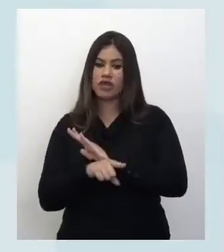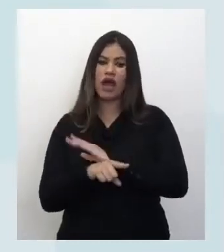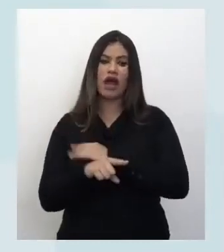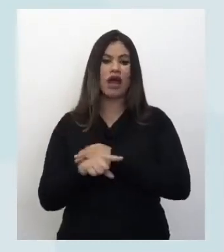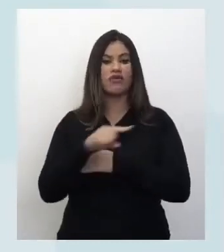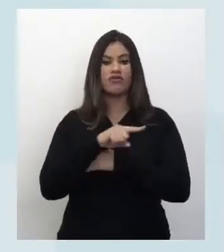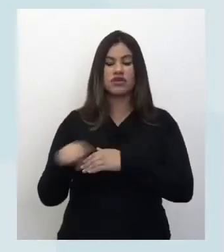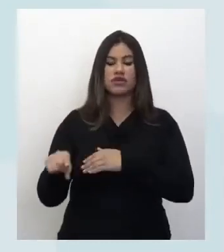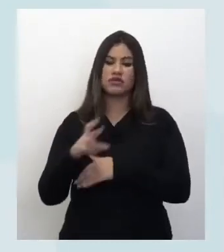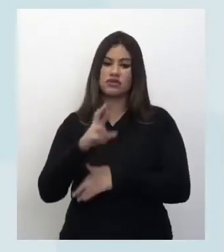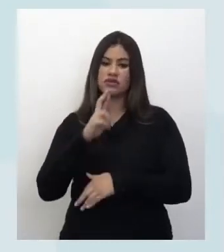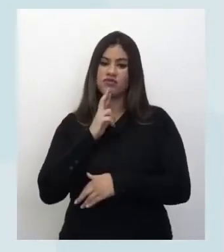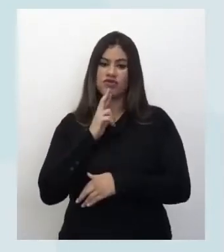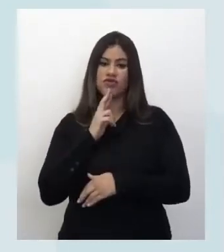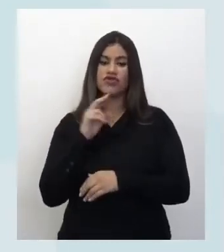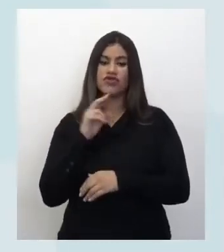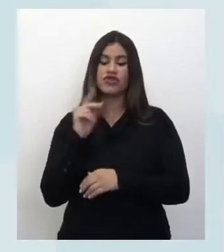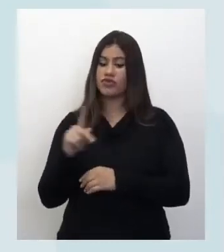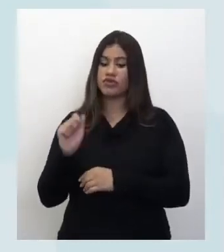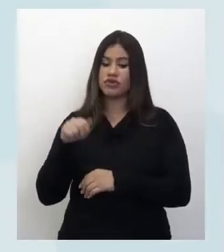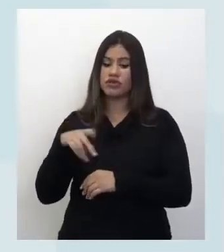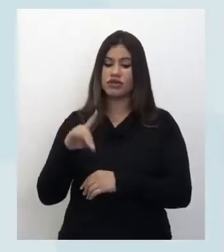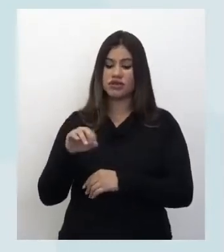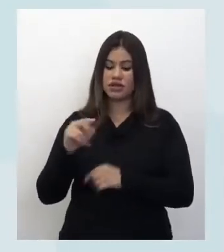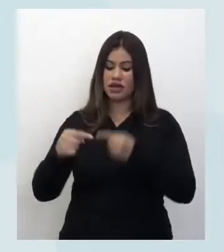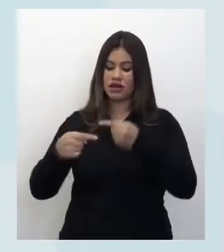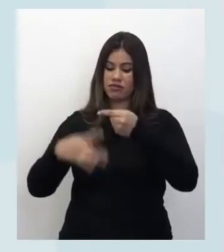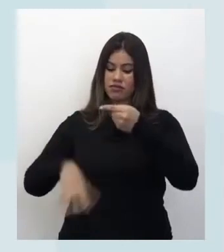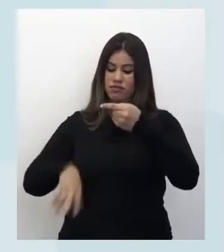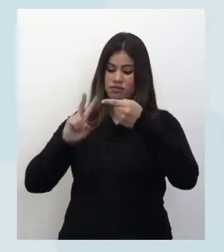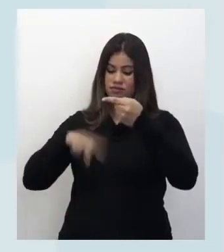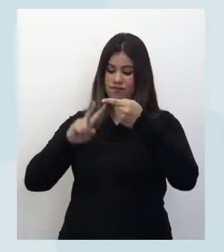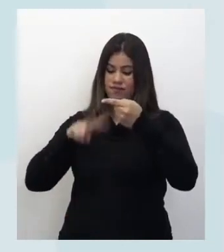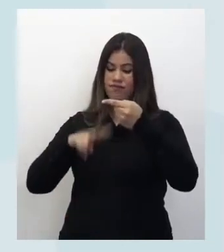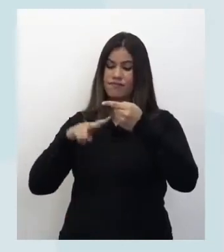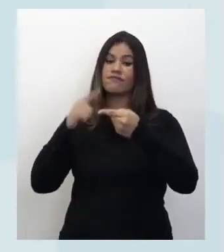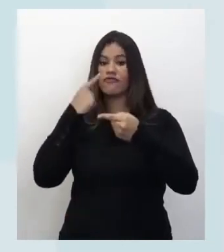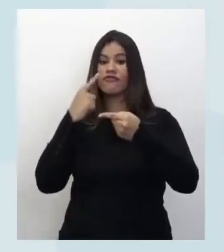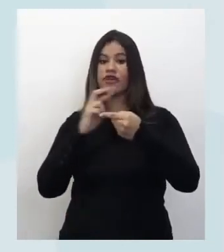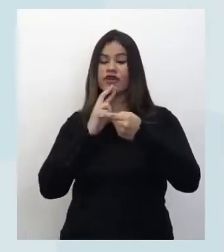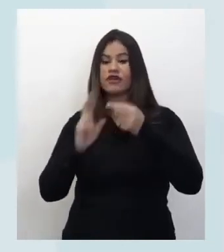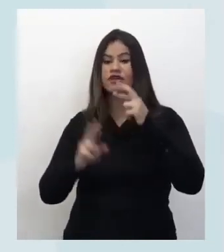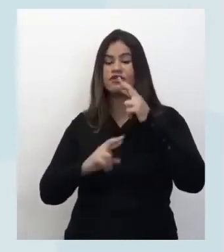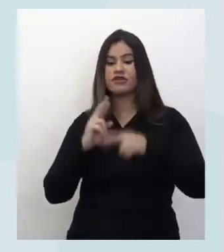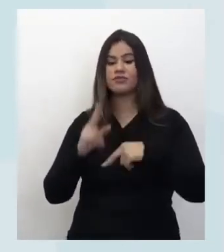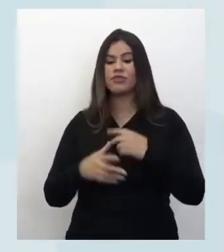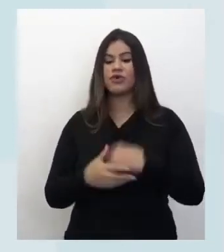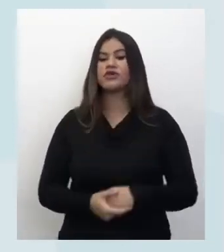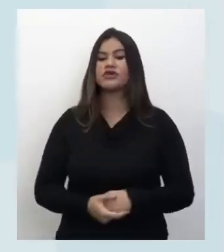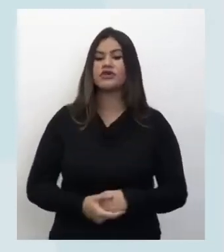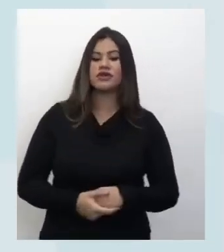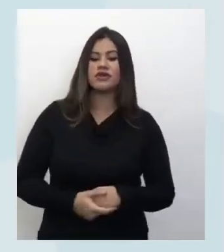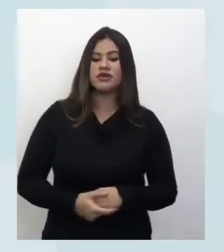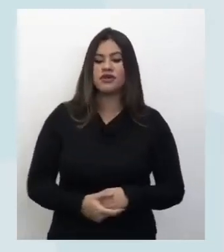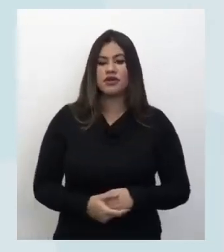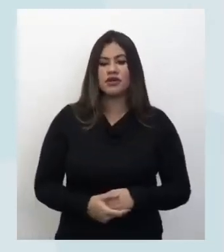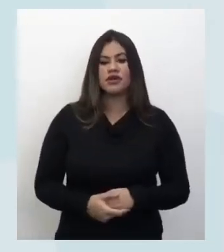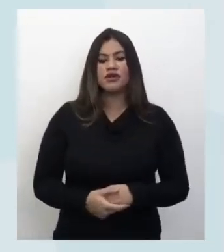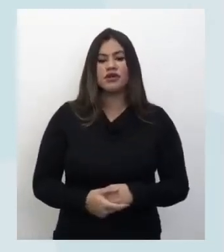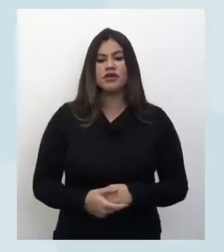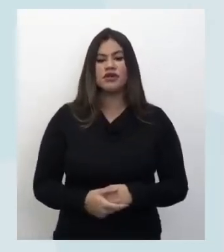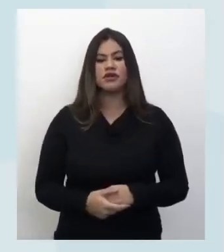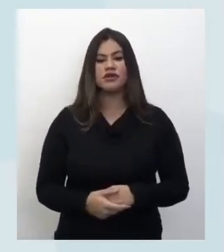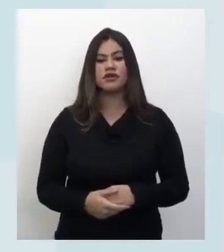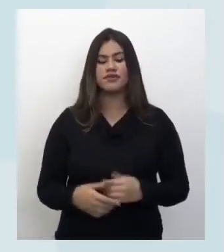vocês vão respondendo no chat que a professora Andréia aqui tá pegando as respostas ligadas aqui. Então, observe a imagem. O